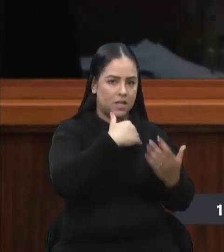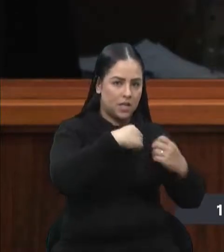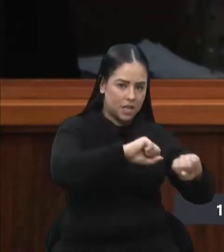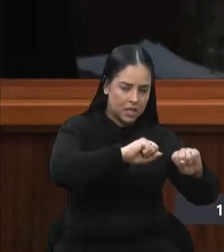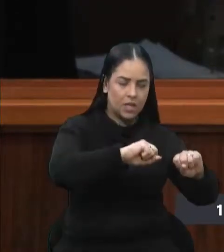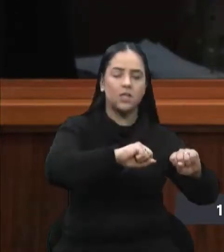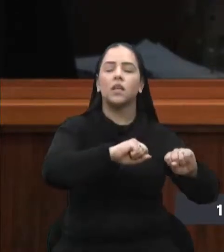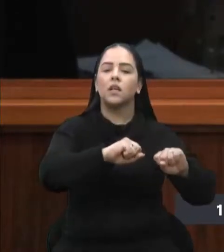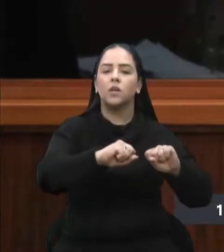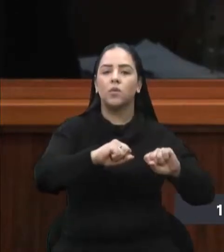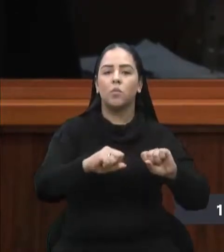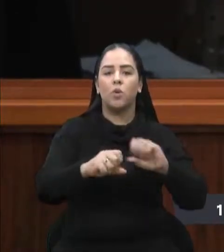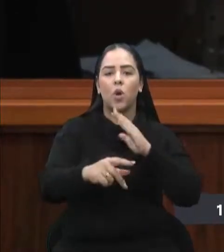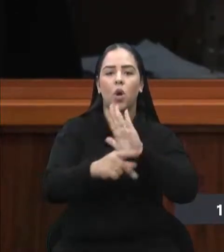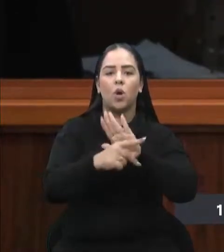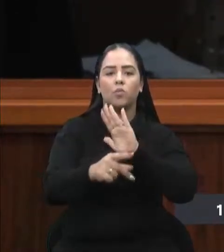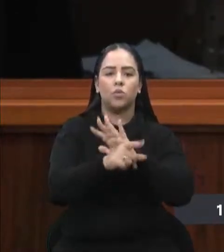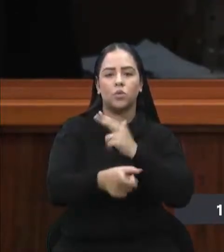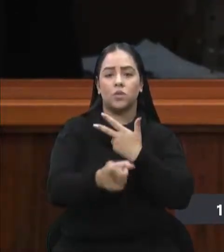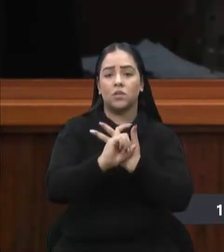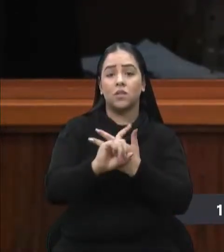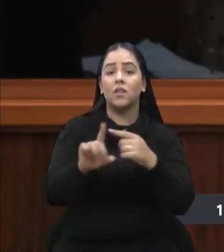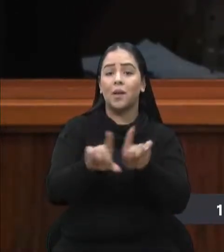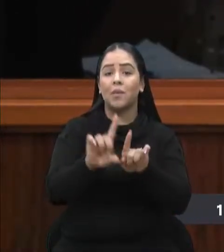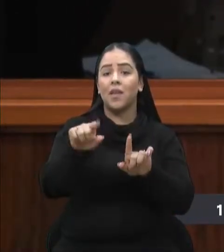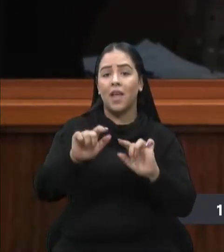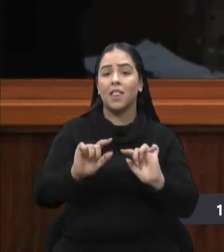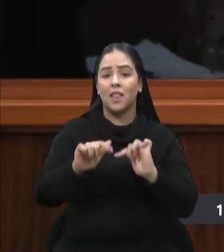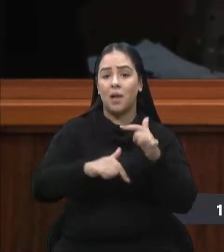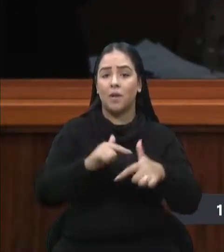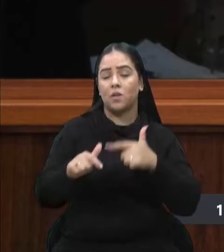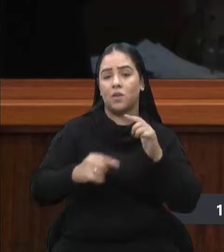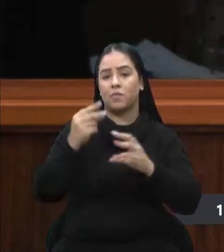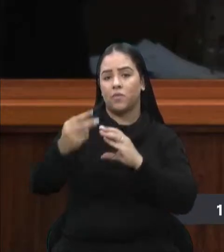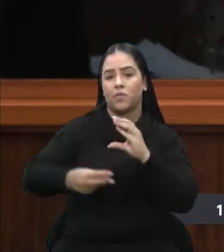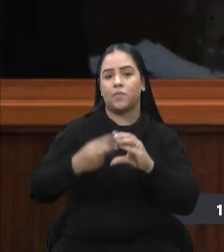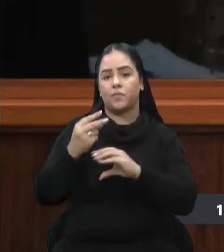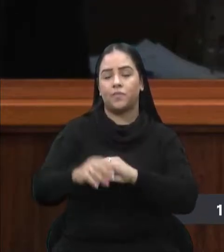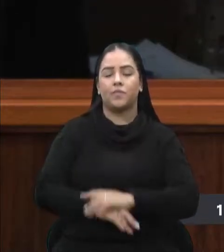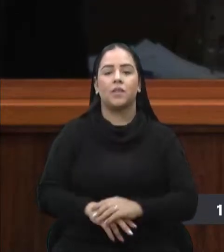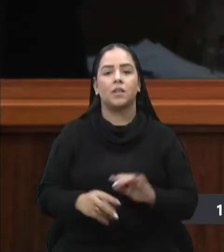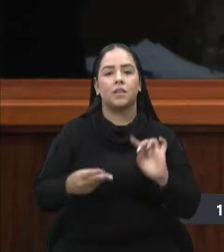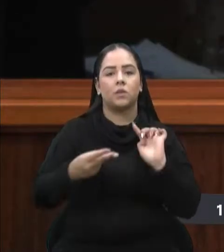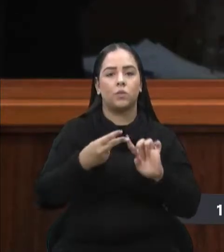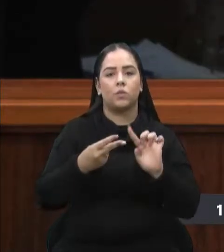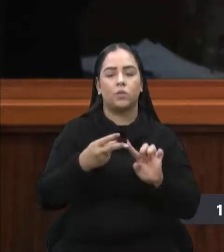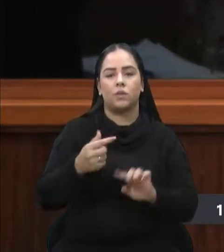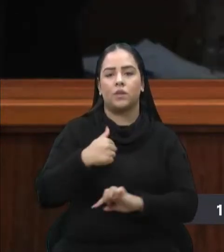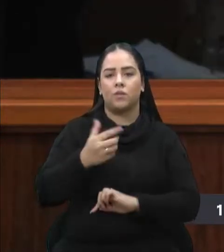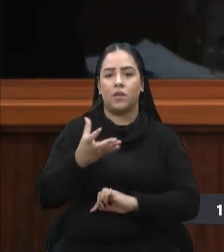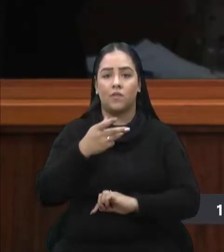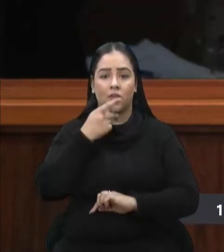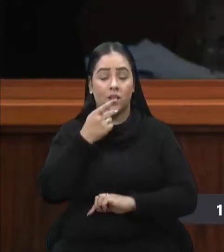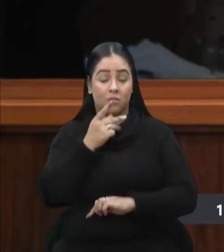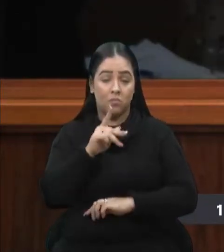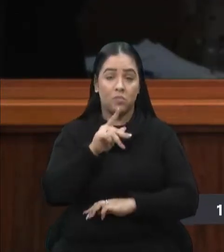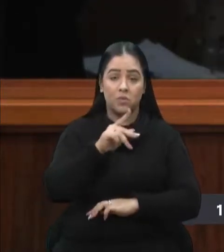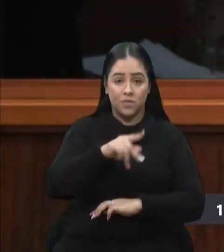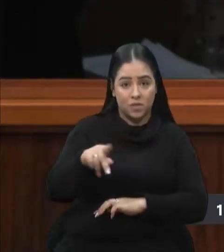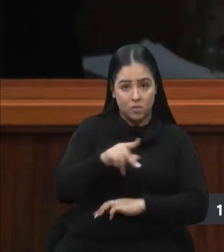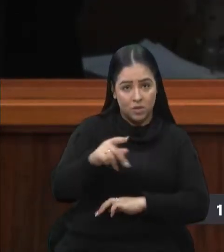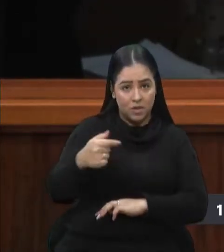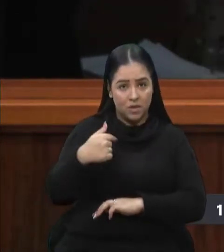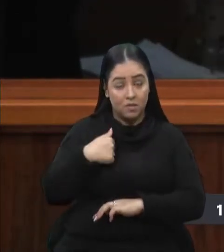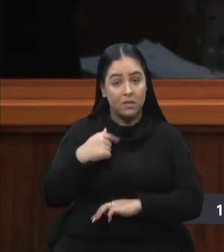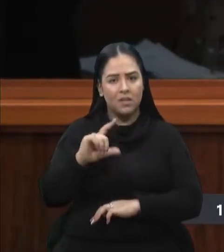é a função também de uma Câmara de Vereadores. Segundo, eu quero dizer, como professora, que realmente tem